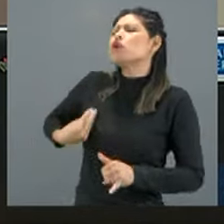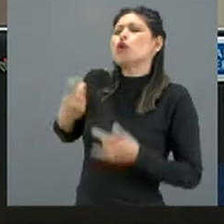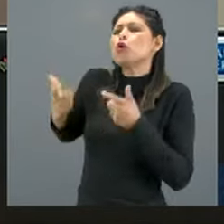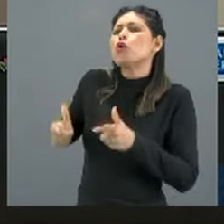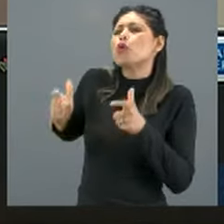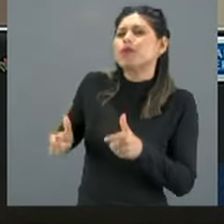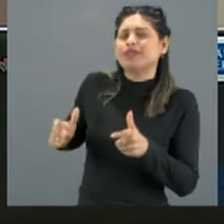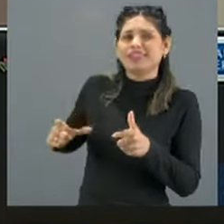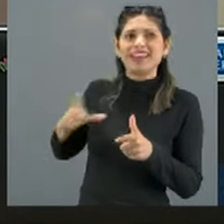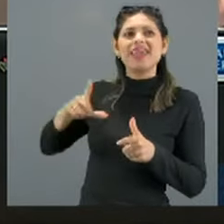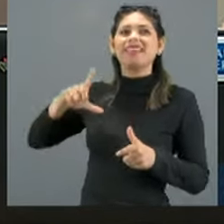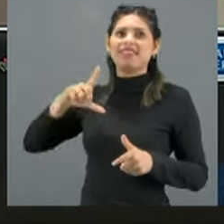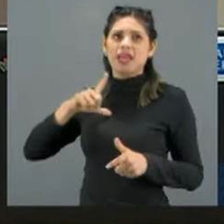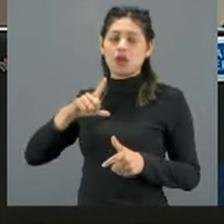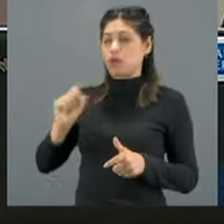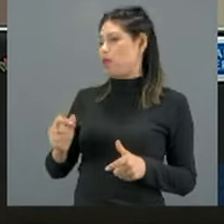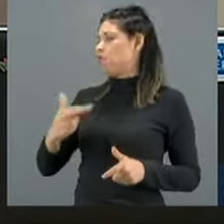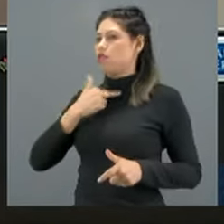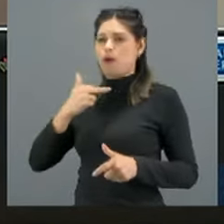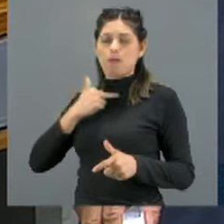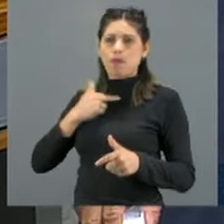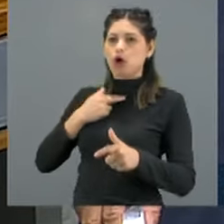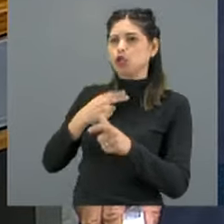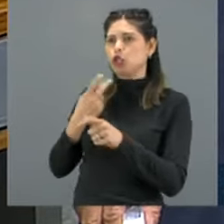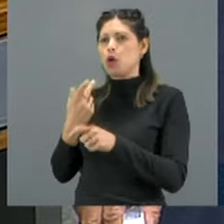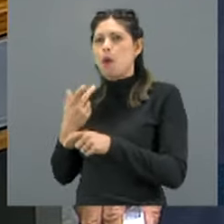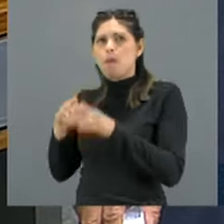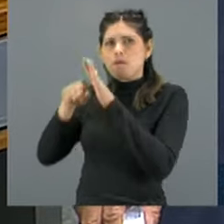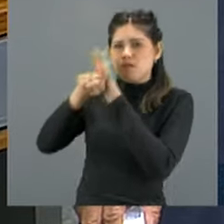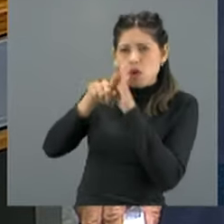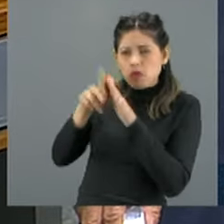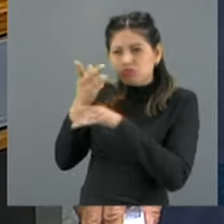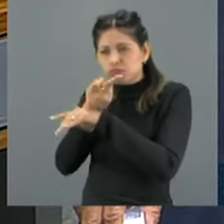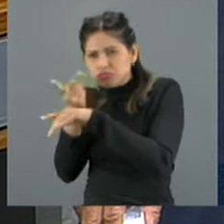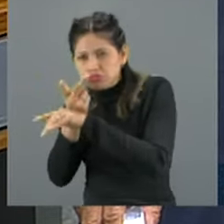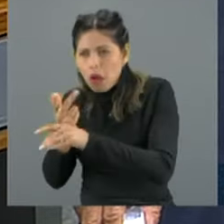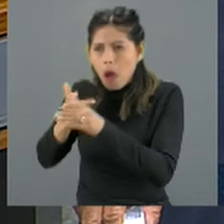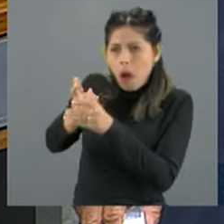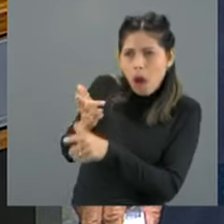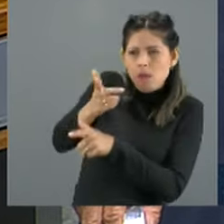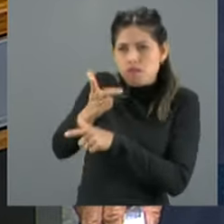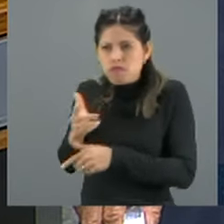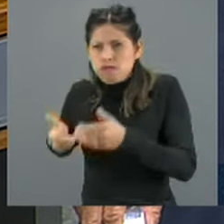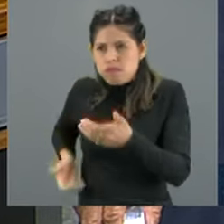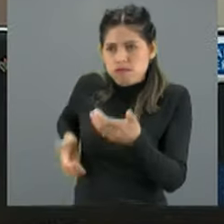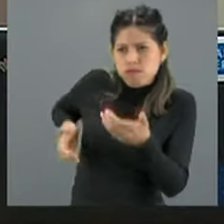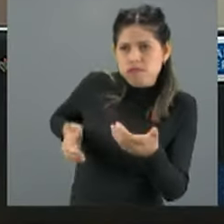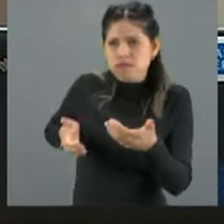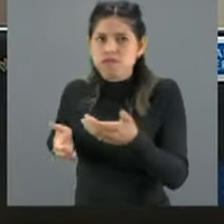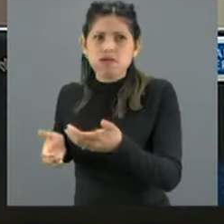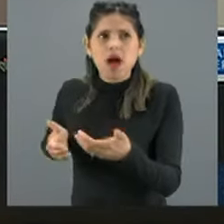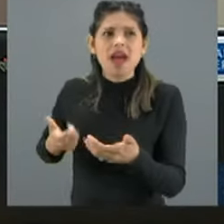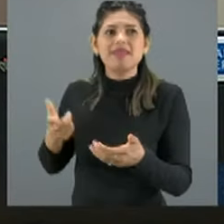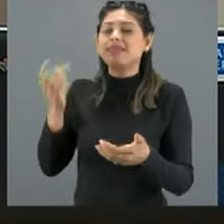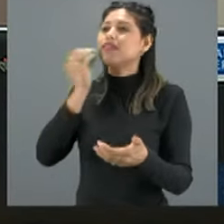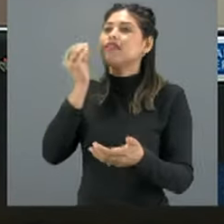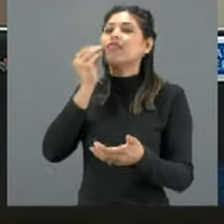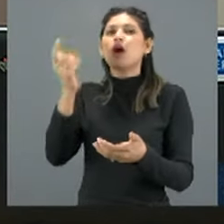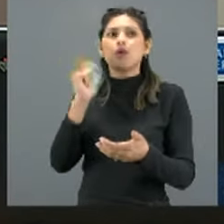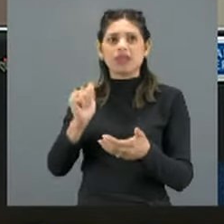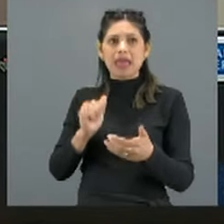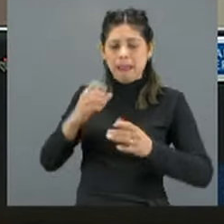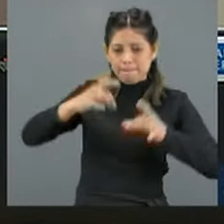tem, aí ele já não pode mais caçar, já, falando de reserva indígena, já não pode mais plantar, já não pode mais vender, não pode mais colher fruta. Aí